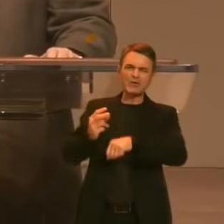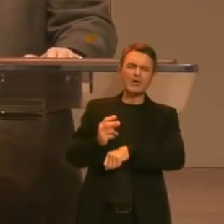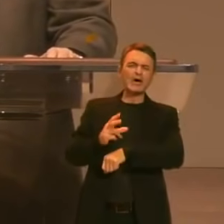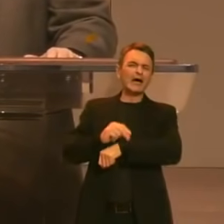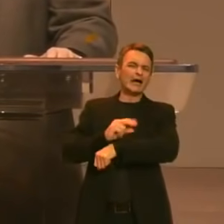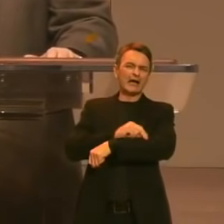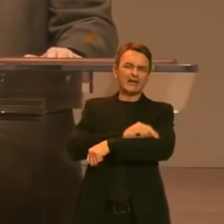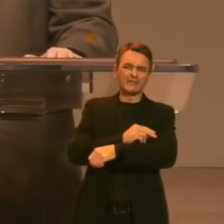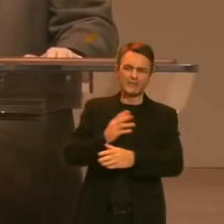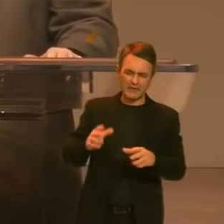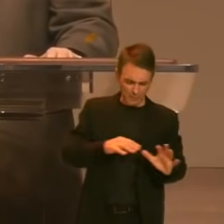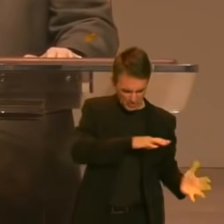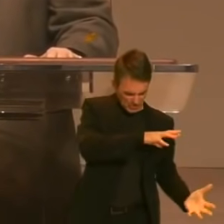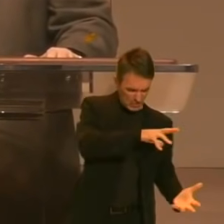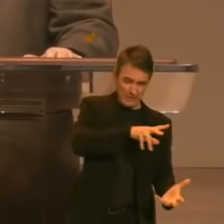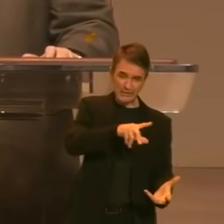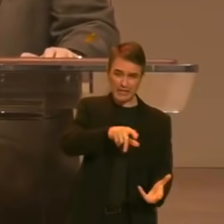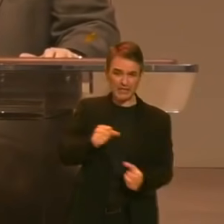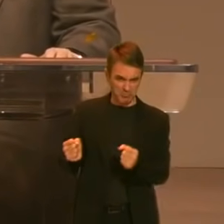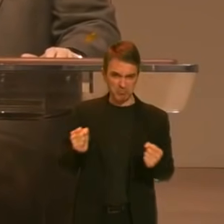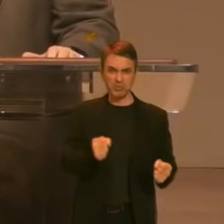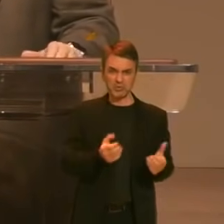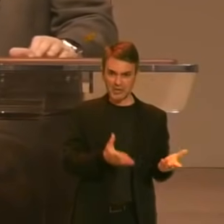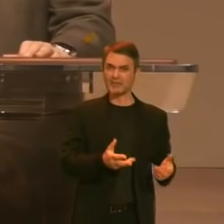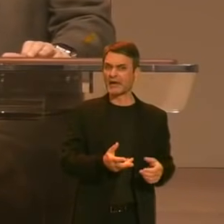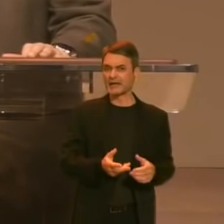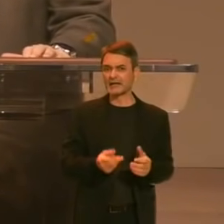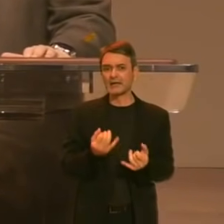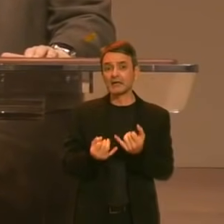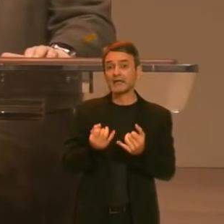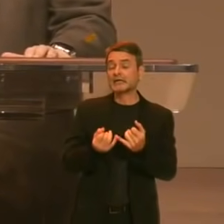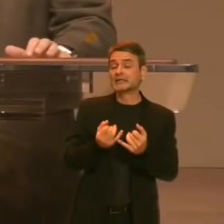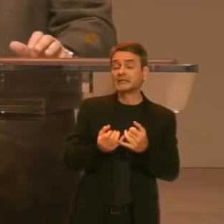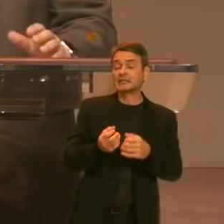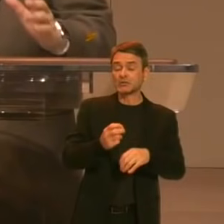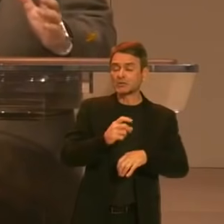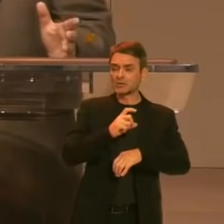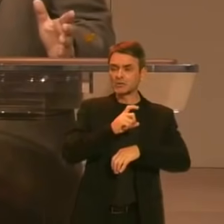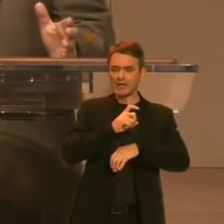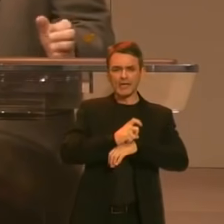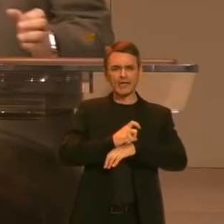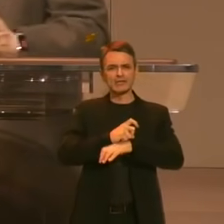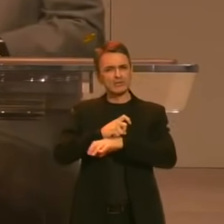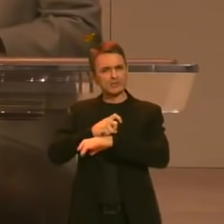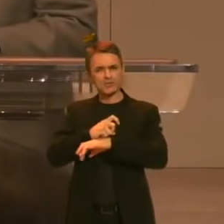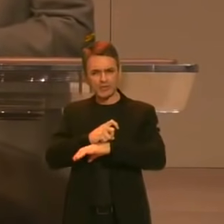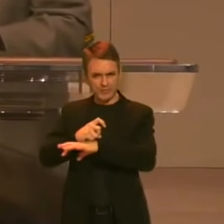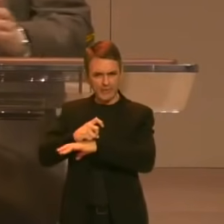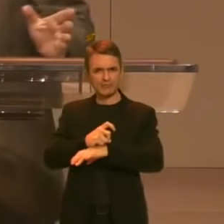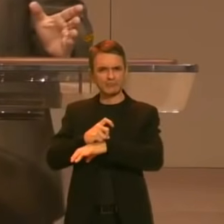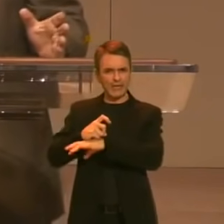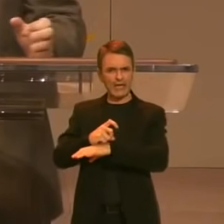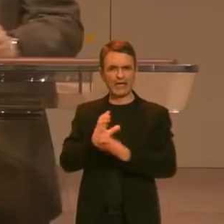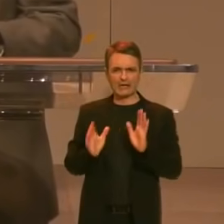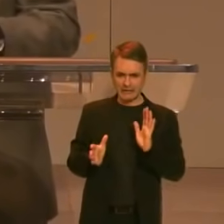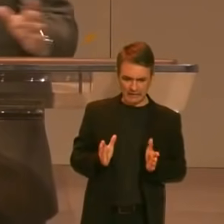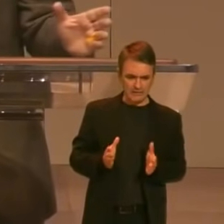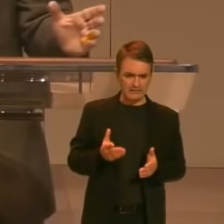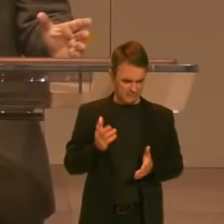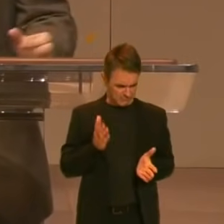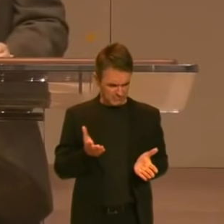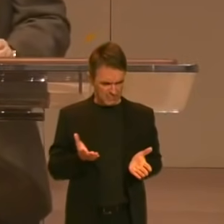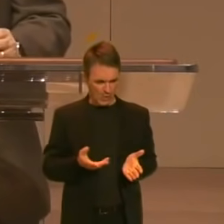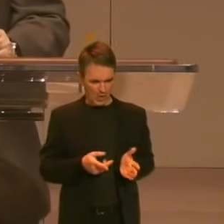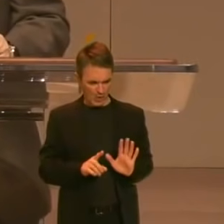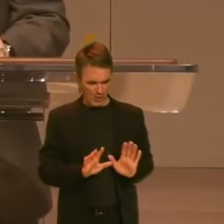dado poder como o dos escorpiões da terra. Eles receberam ordens para não causar dano nem à